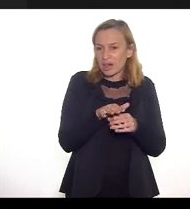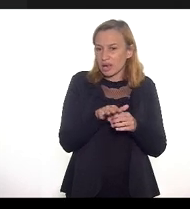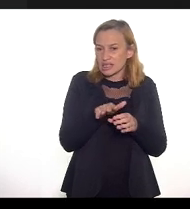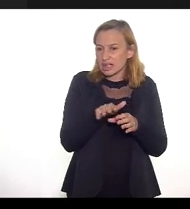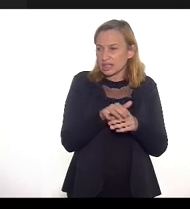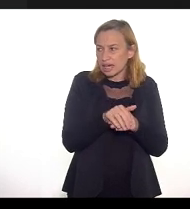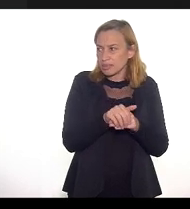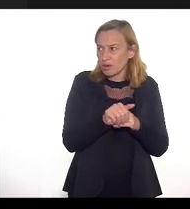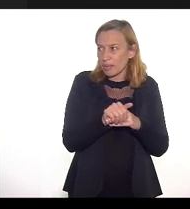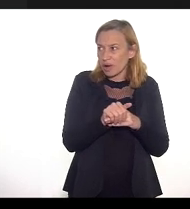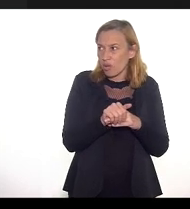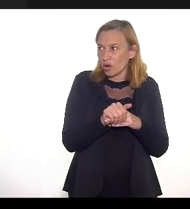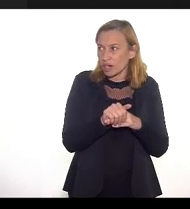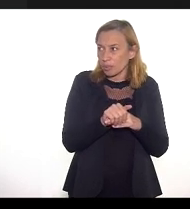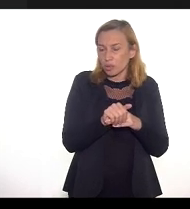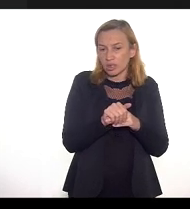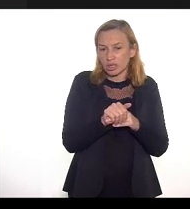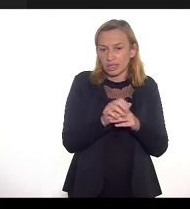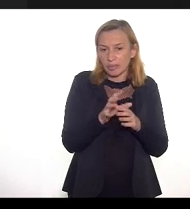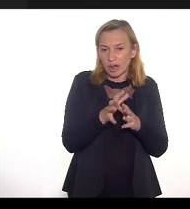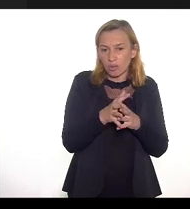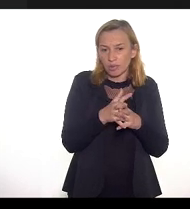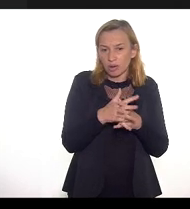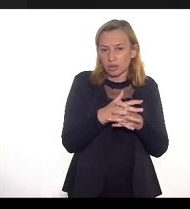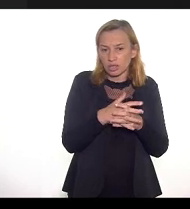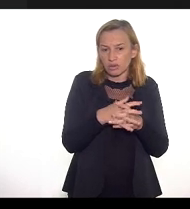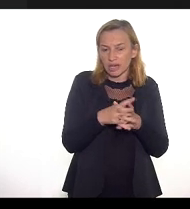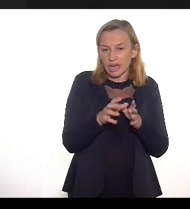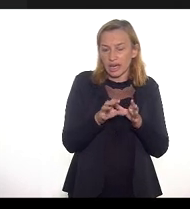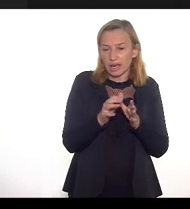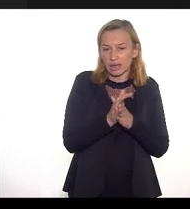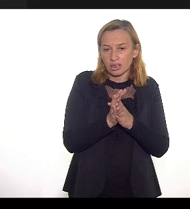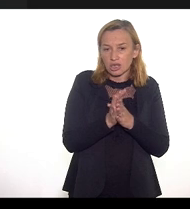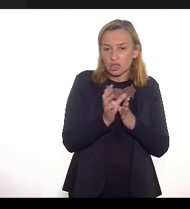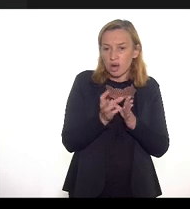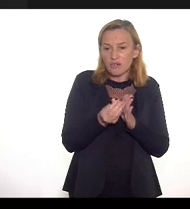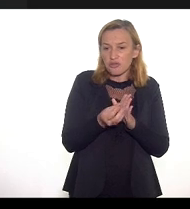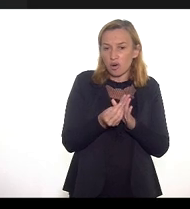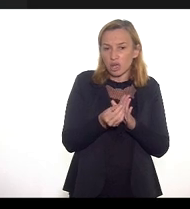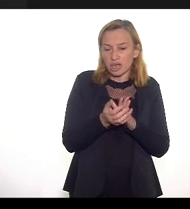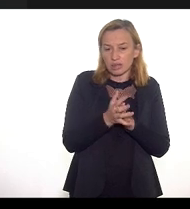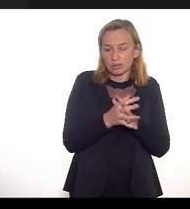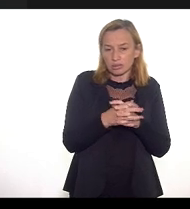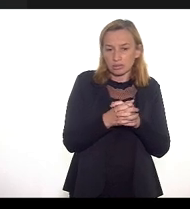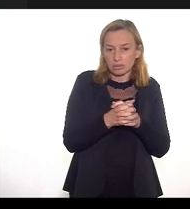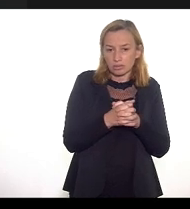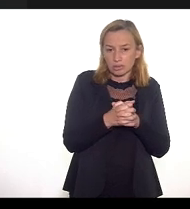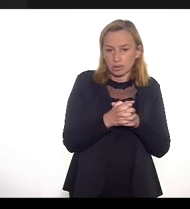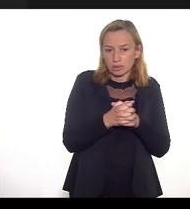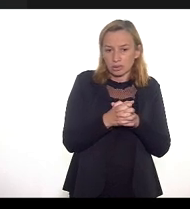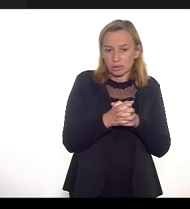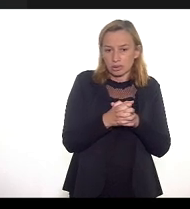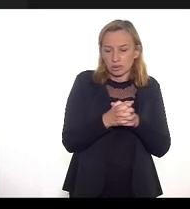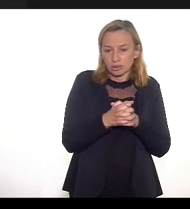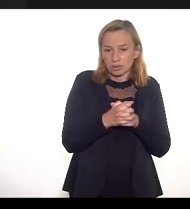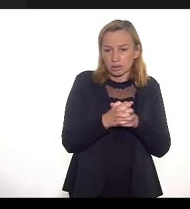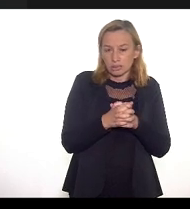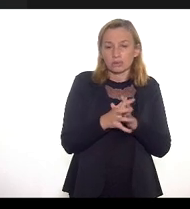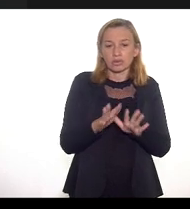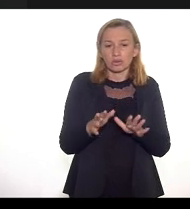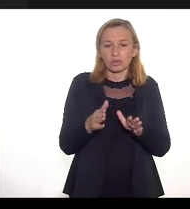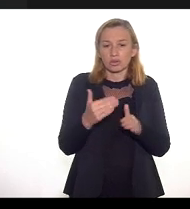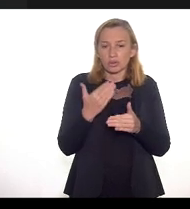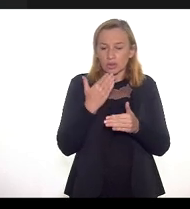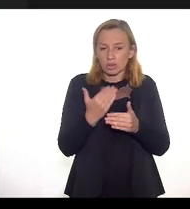Repito. O que a gente está votando... Um instante, Mink. Tá bom. Knoploch, está aberto o seu som. Ok, Mink, por